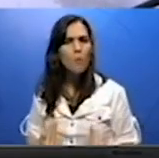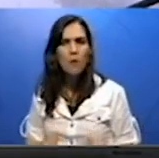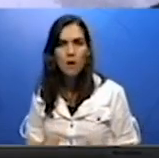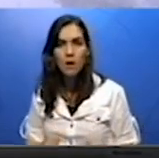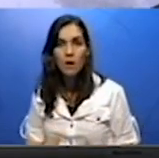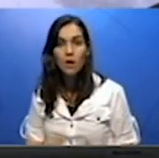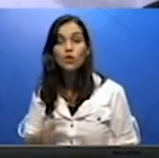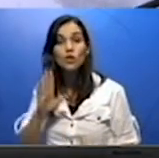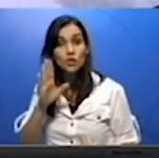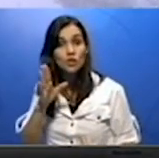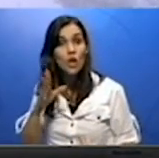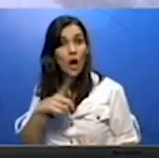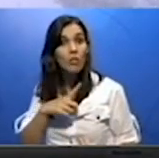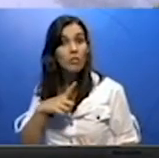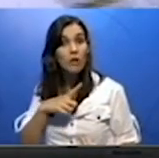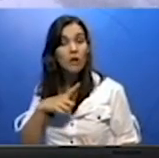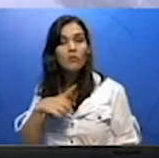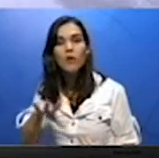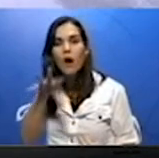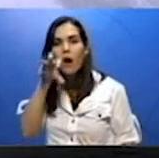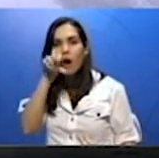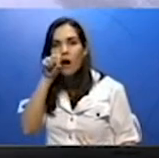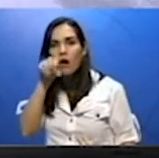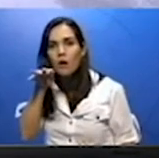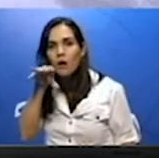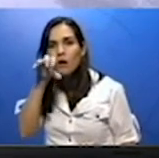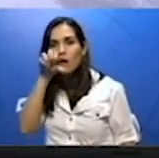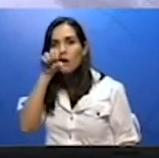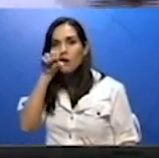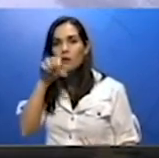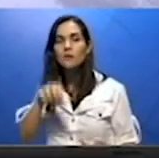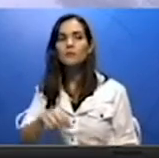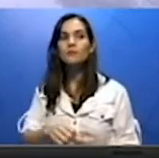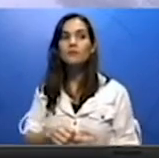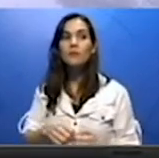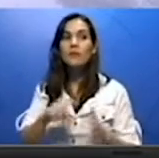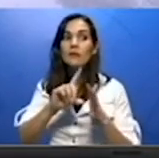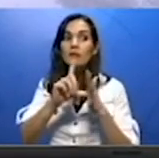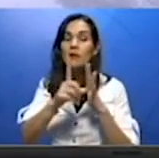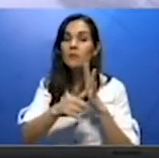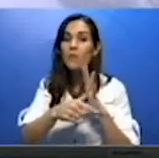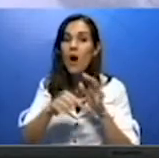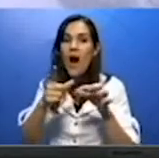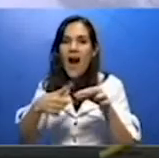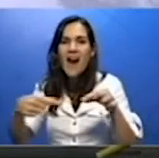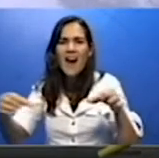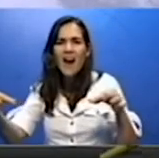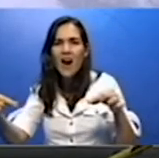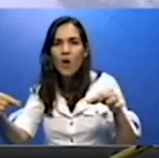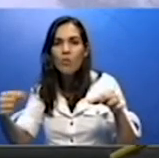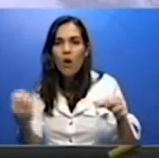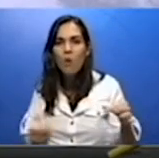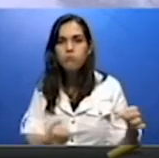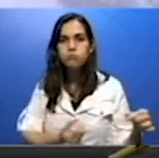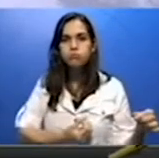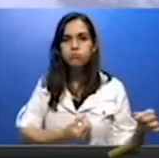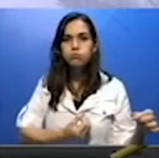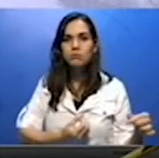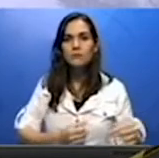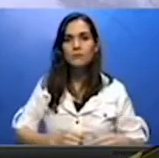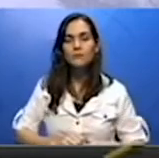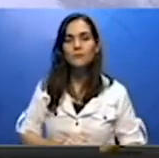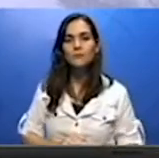possuímos em alguma fase da vida brancas e por fim cauda pós-anal é bom a vou